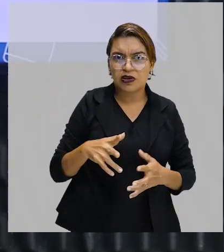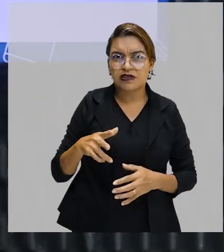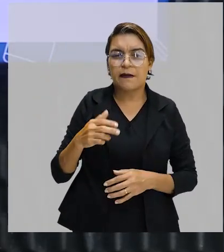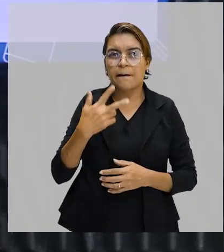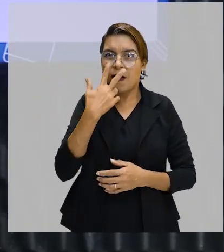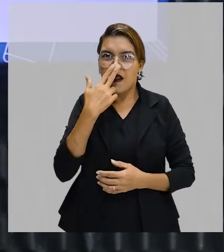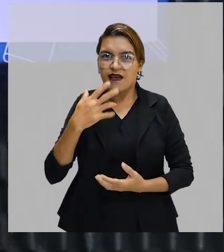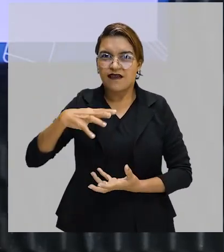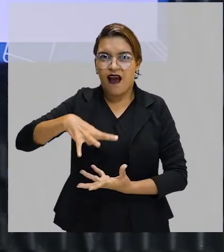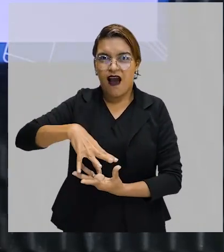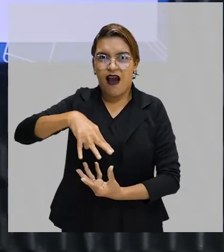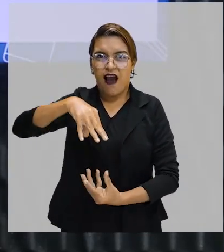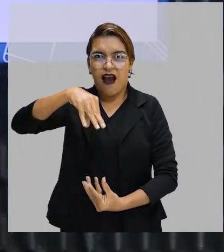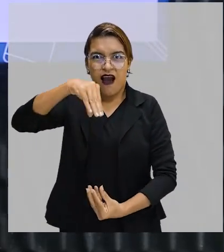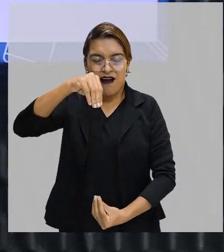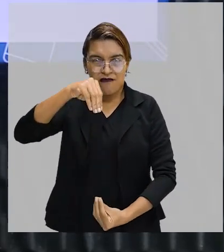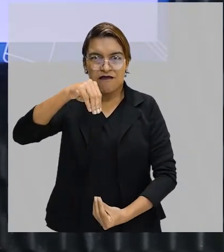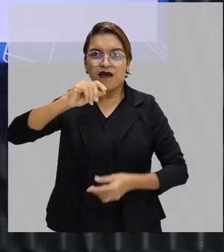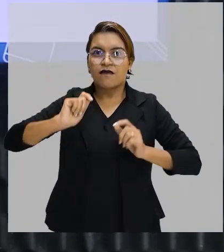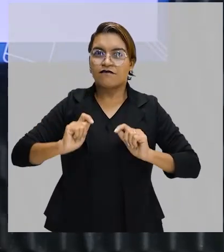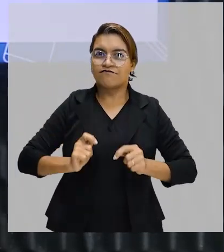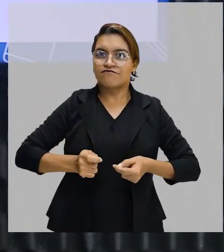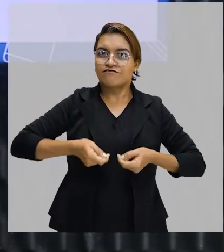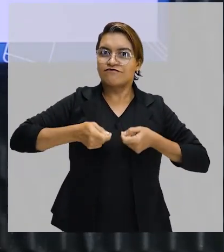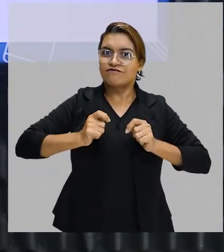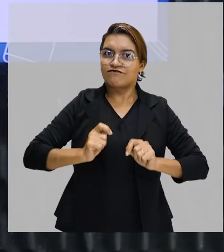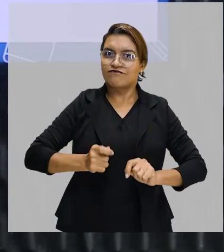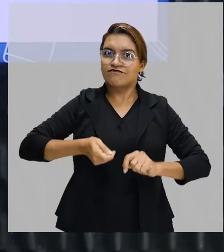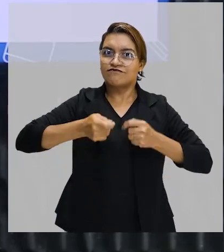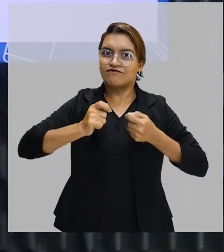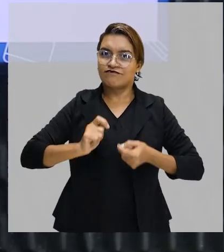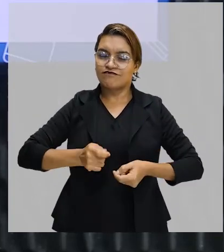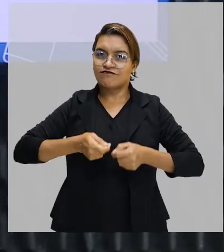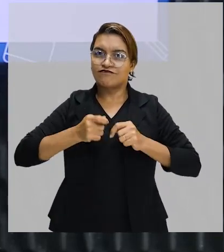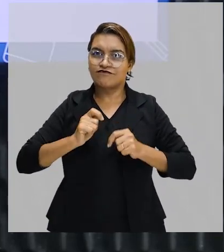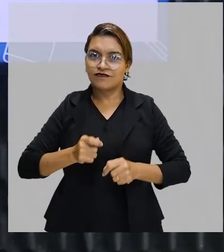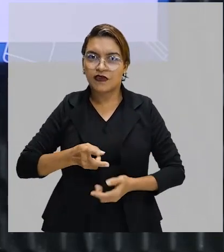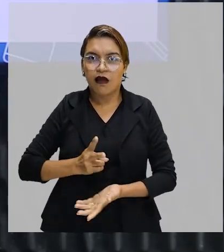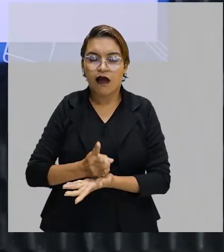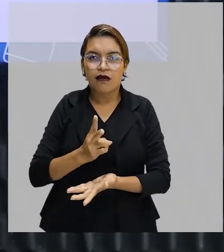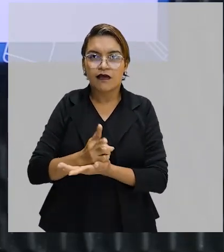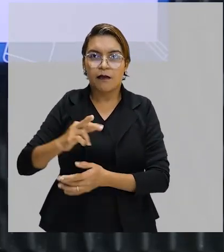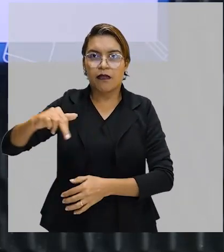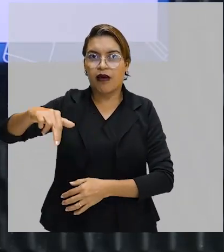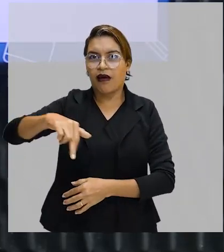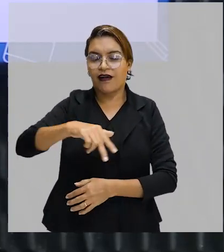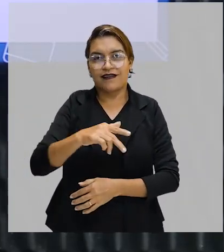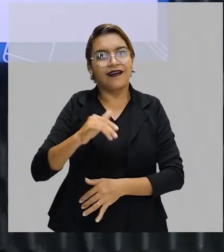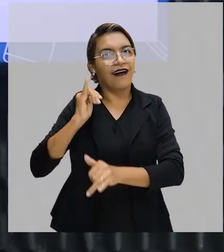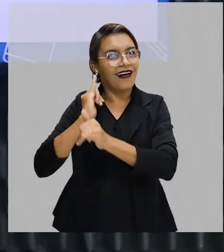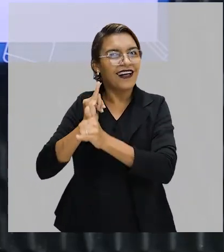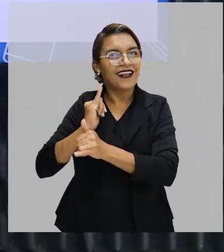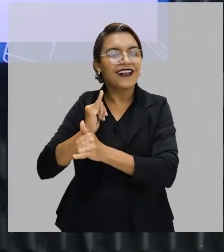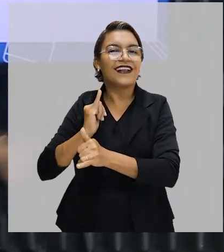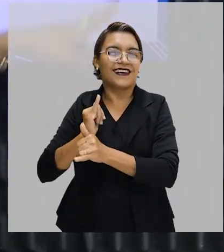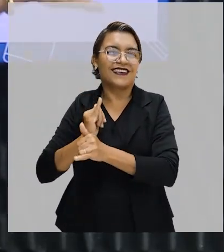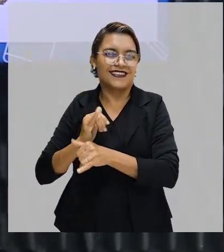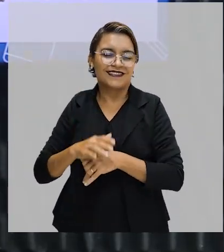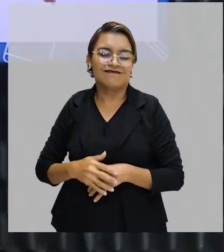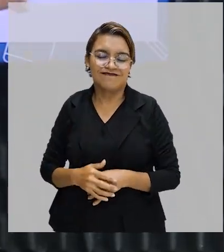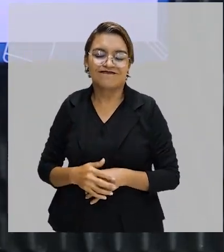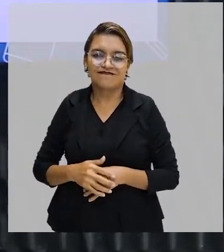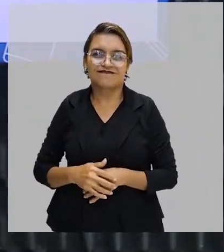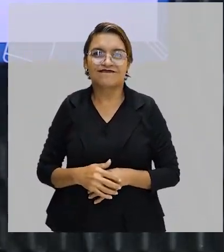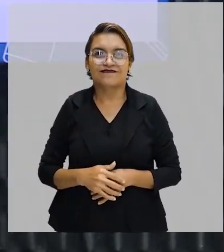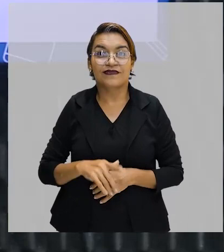Histórico numa carruagem puxada por cavalo sem cabeça só o forro você é linda né lenda não existe mas é